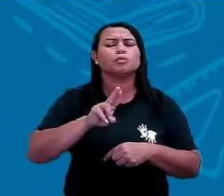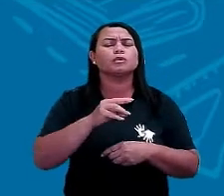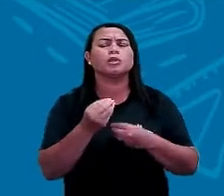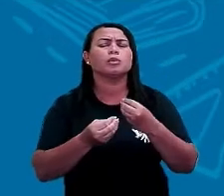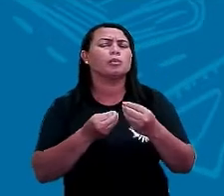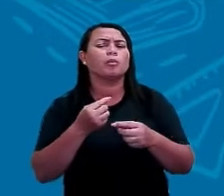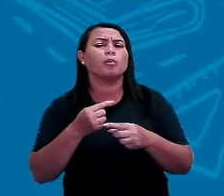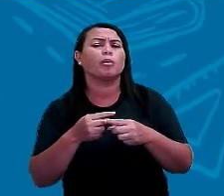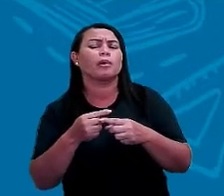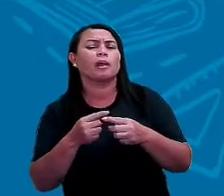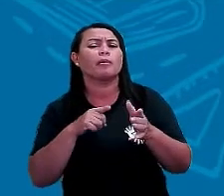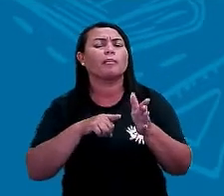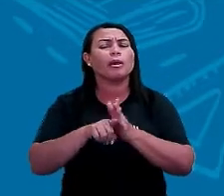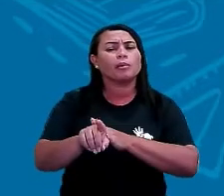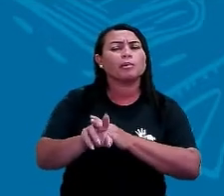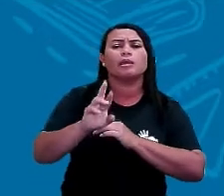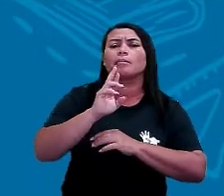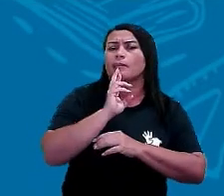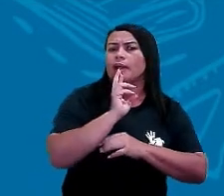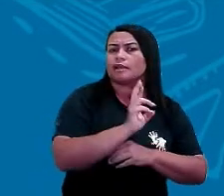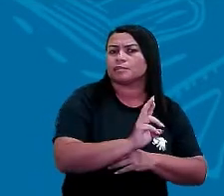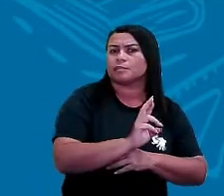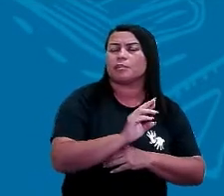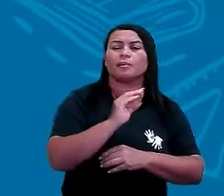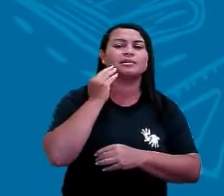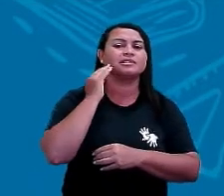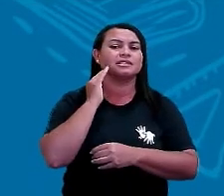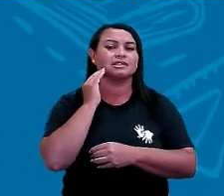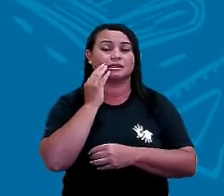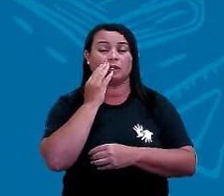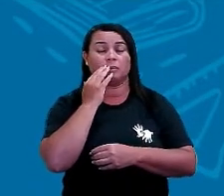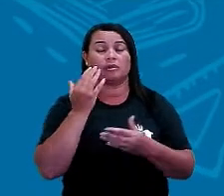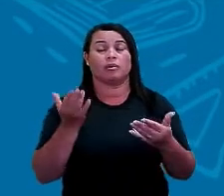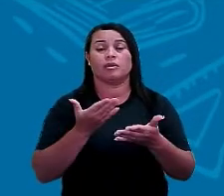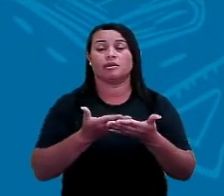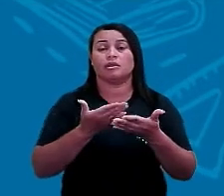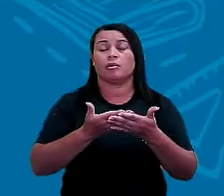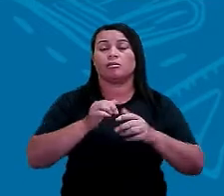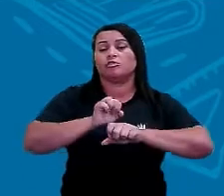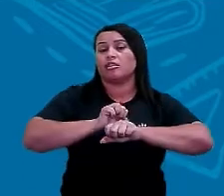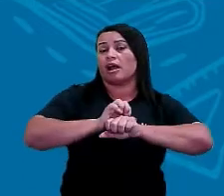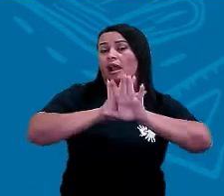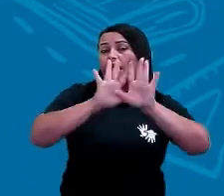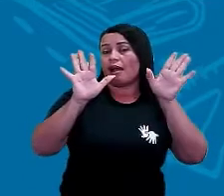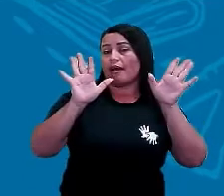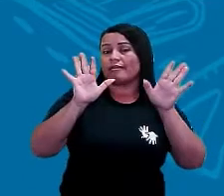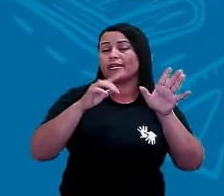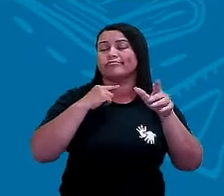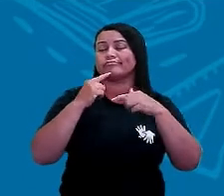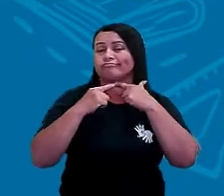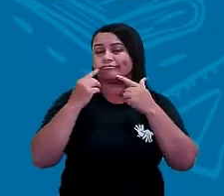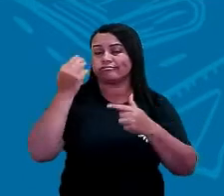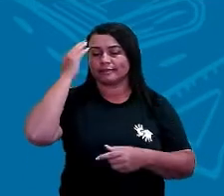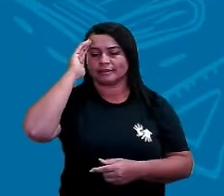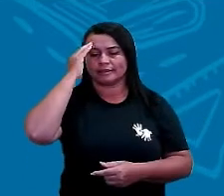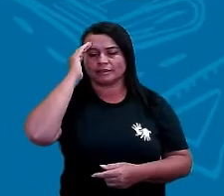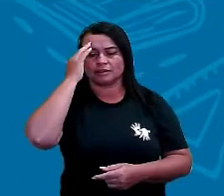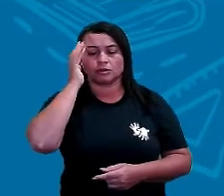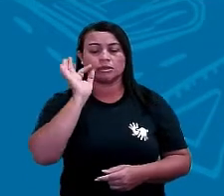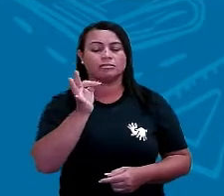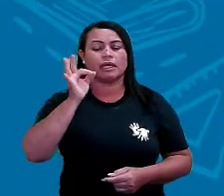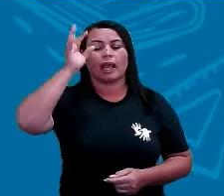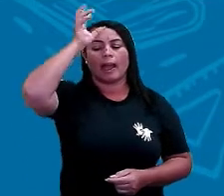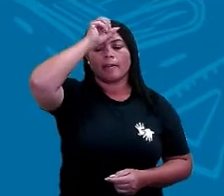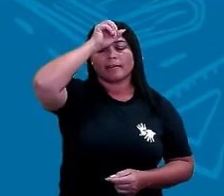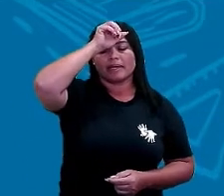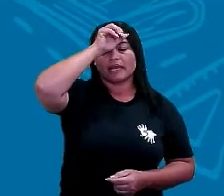para pergunta, para resposta. Então essa aula de hoje vai ser para esclarecer essa dúvida, tá bom? E aprender,